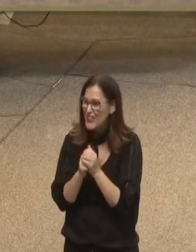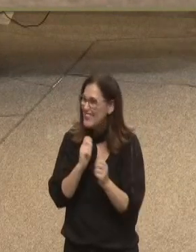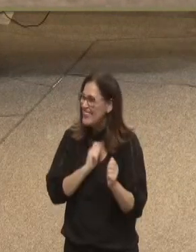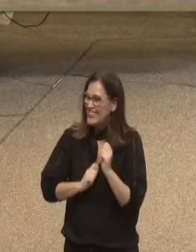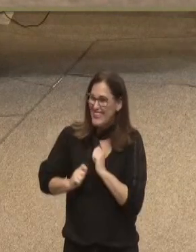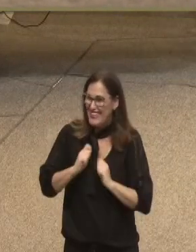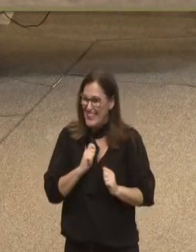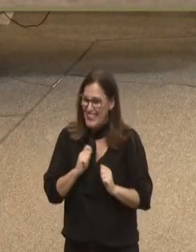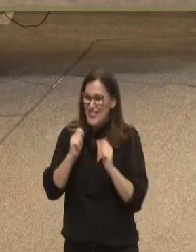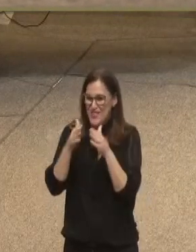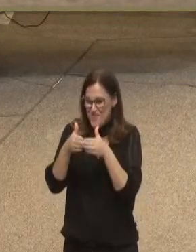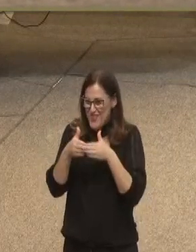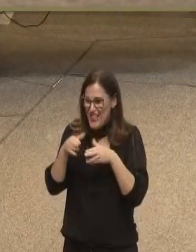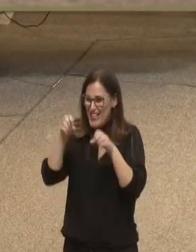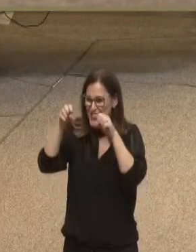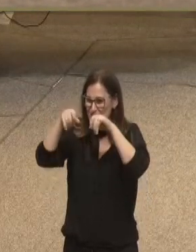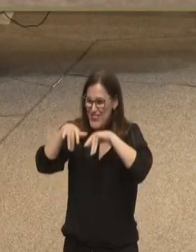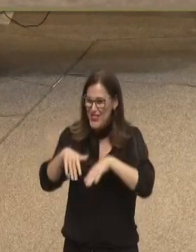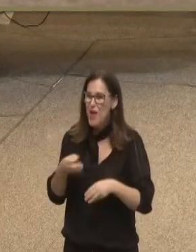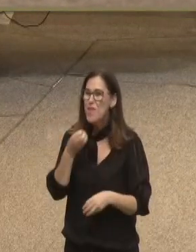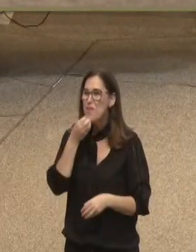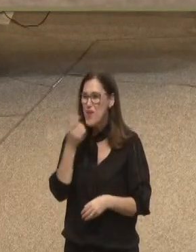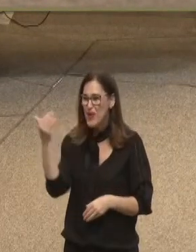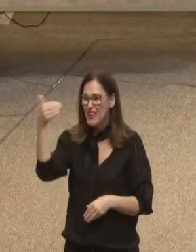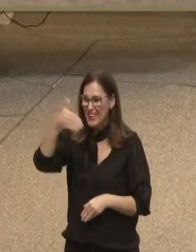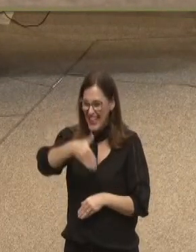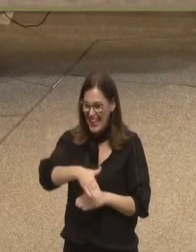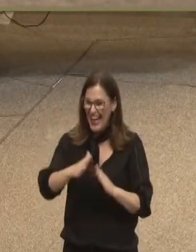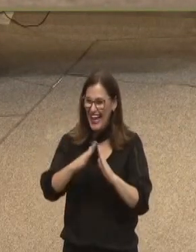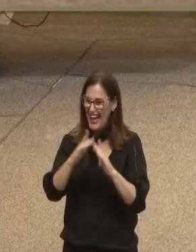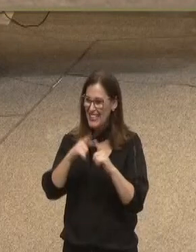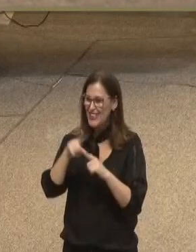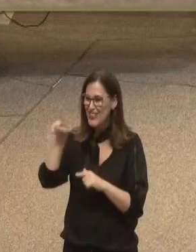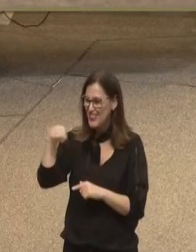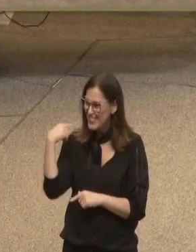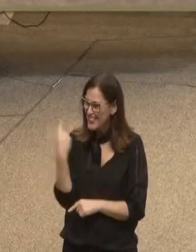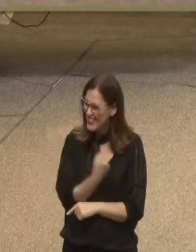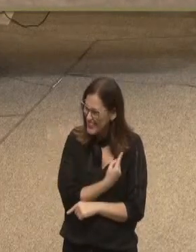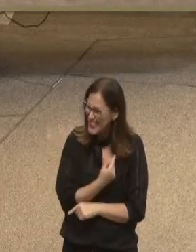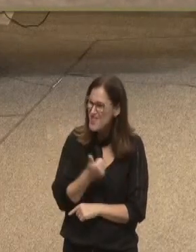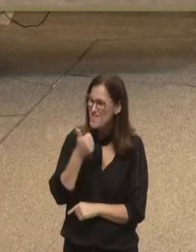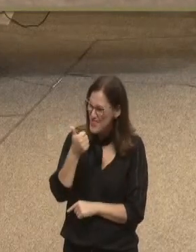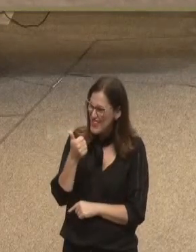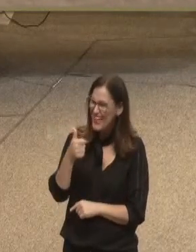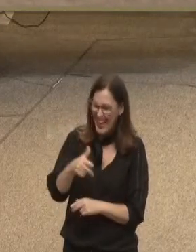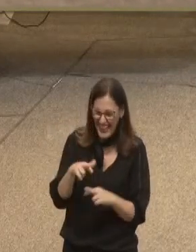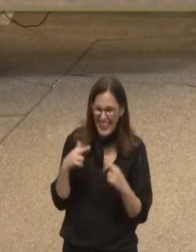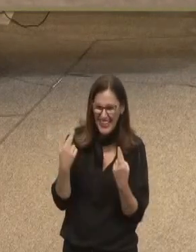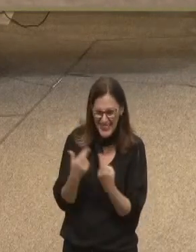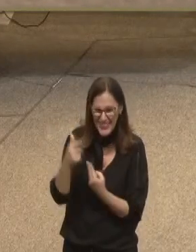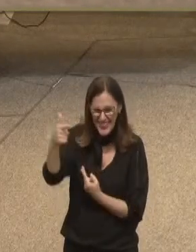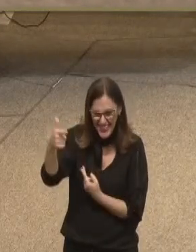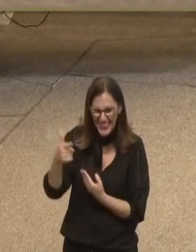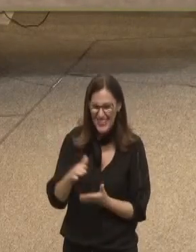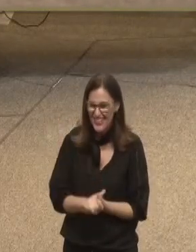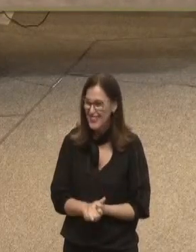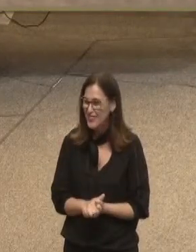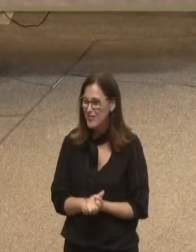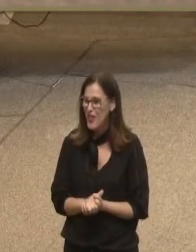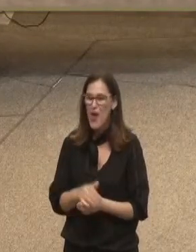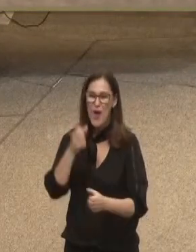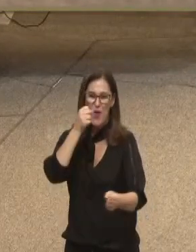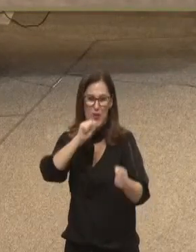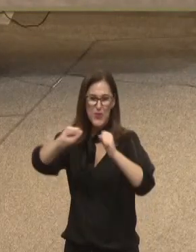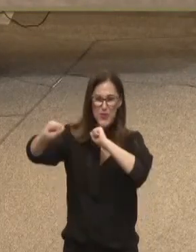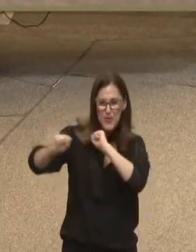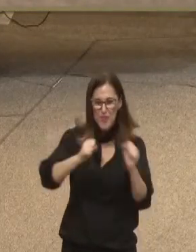isso, não é? Bom estar na casa do nosso Deus. Bom é estar aqui congregando o nosso Deus. O salmista no